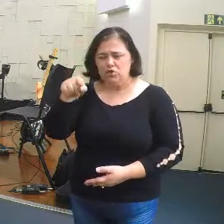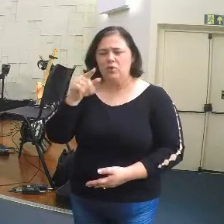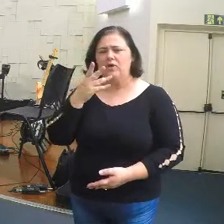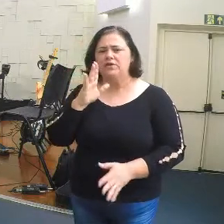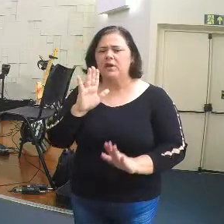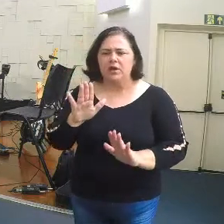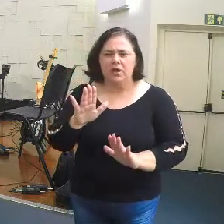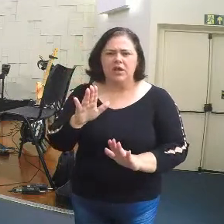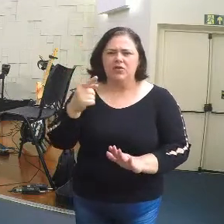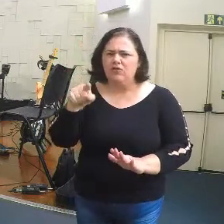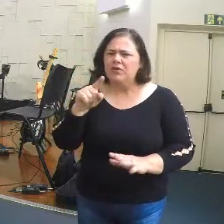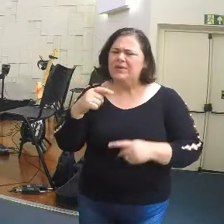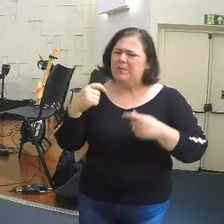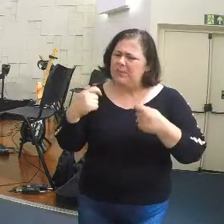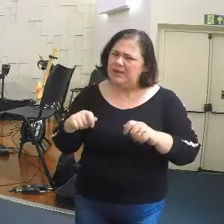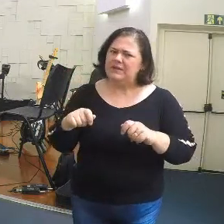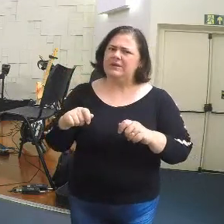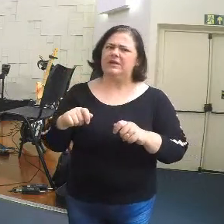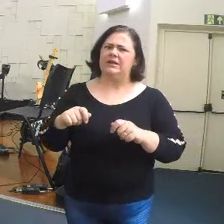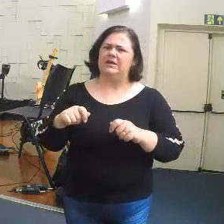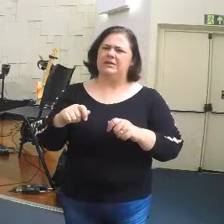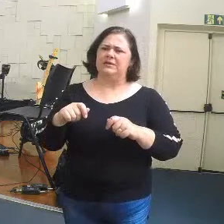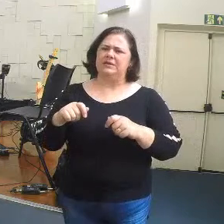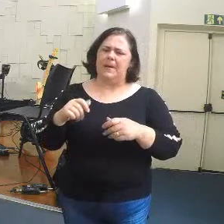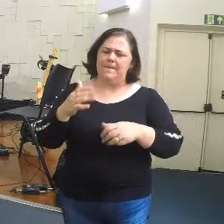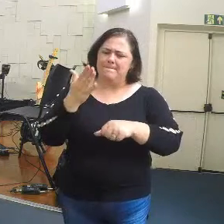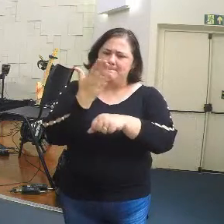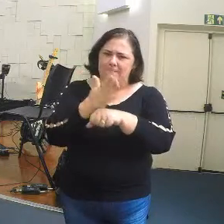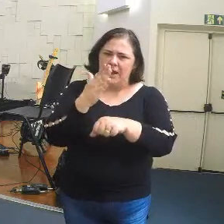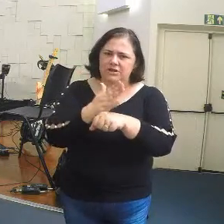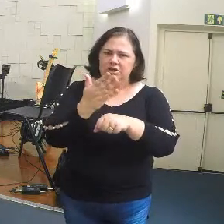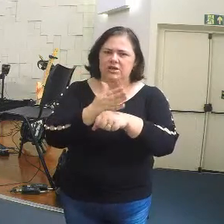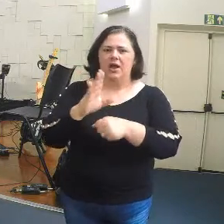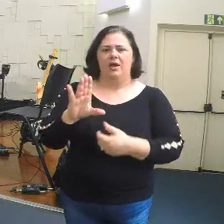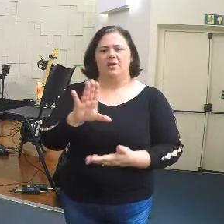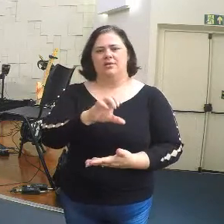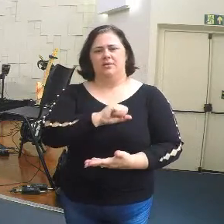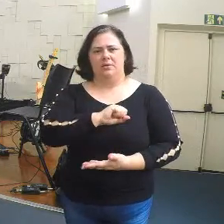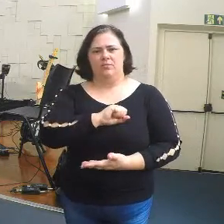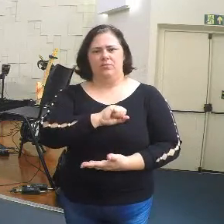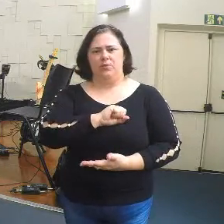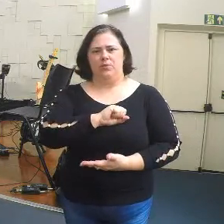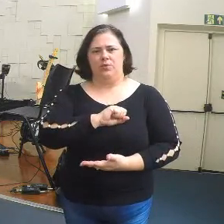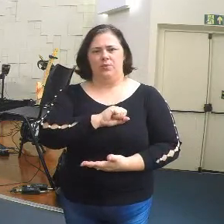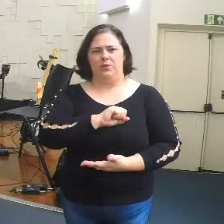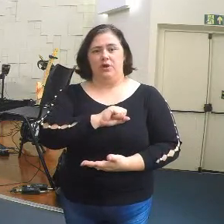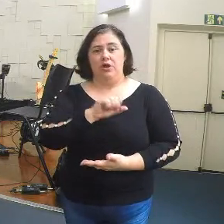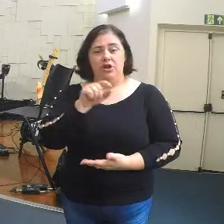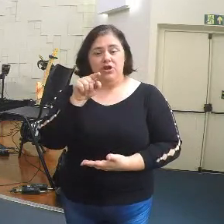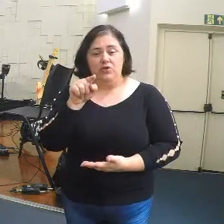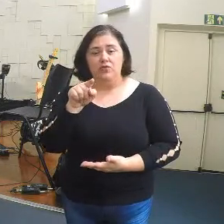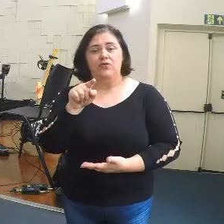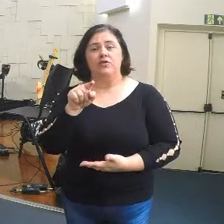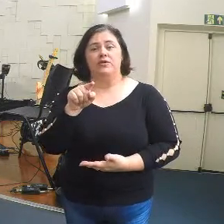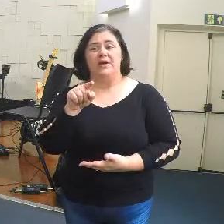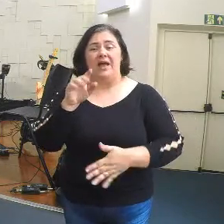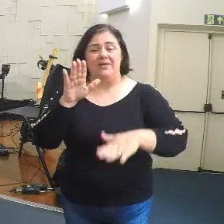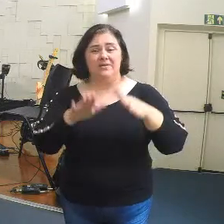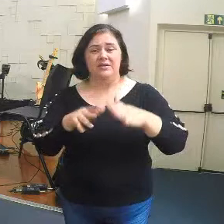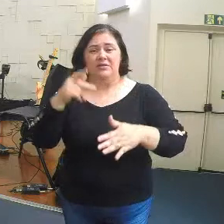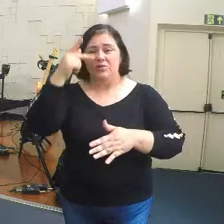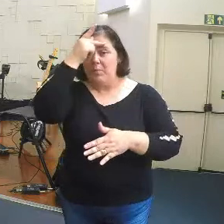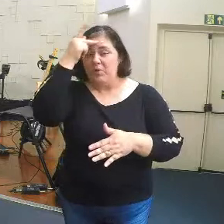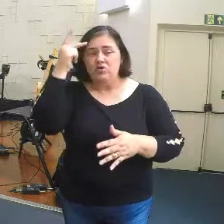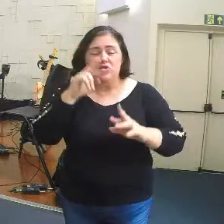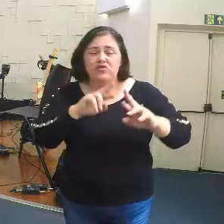que praticas para com os irmãos. E isto fazes mesmo quando são estrangeiros,